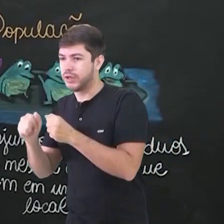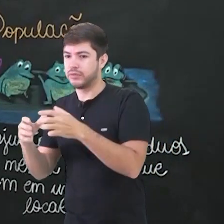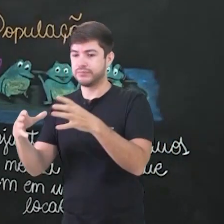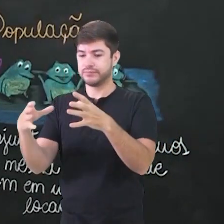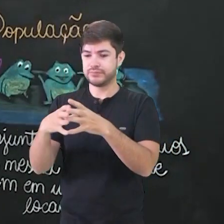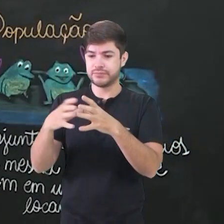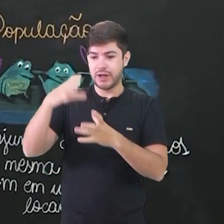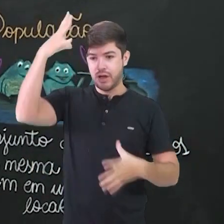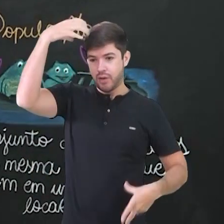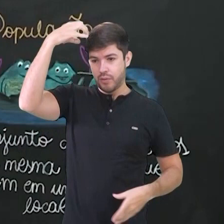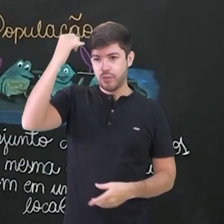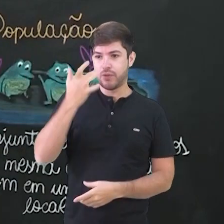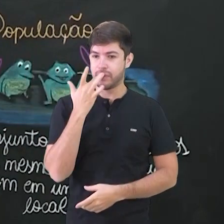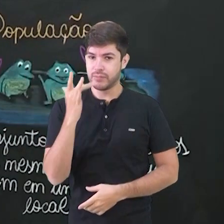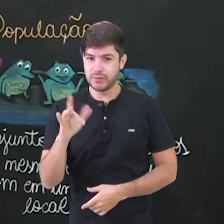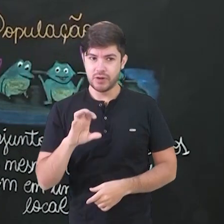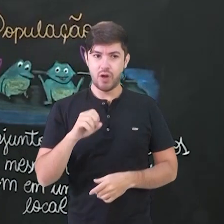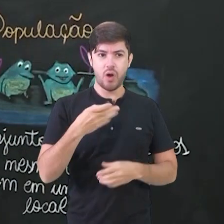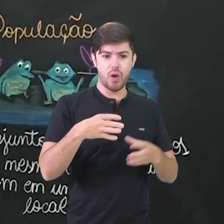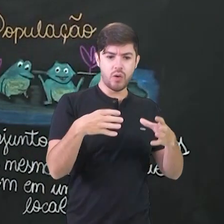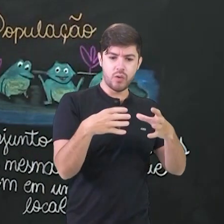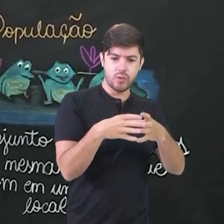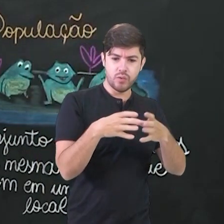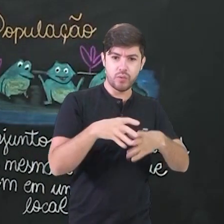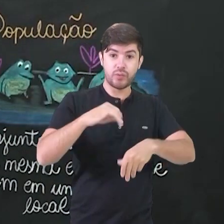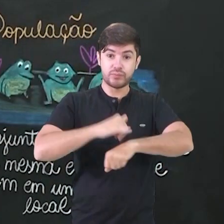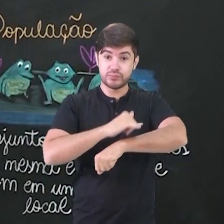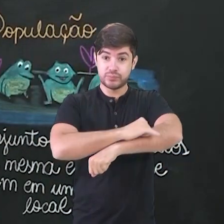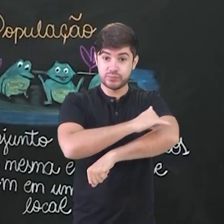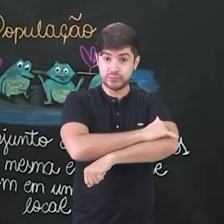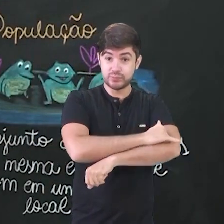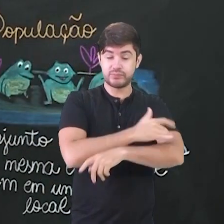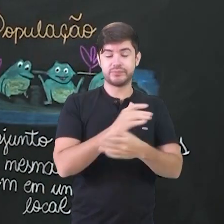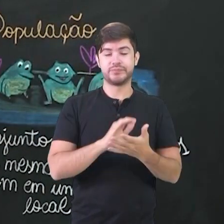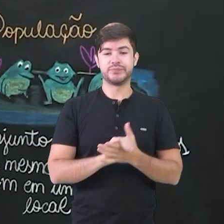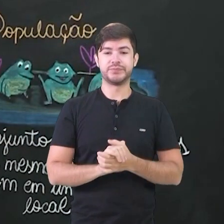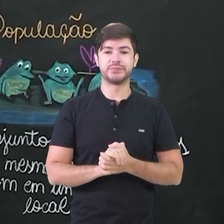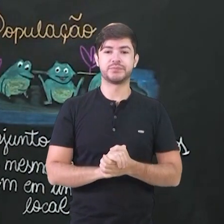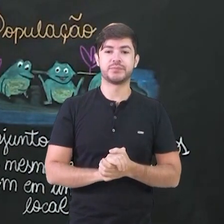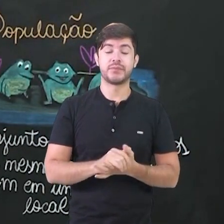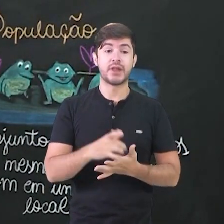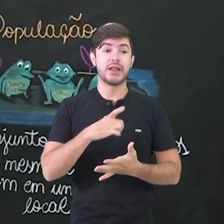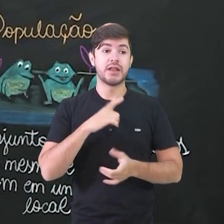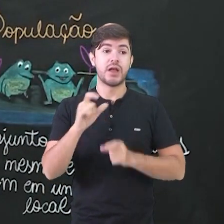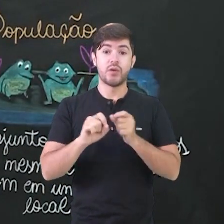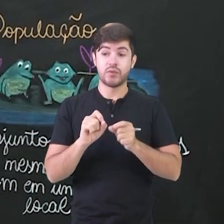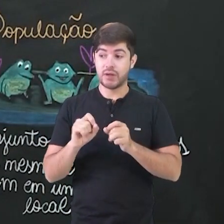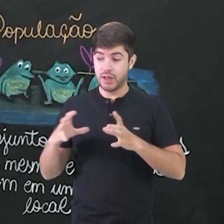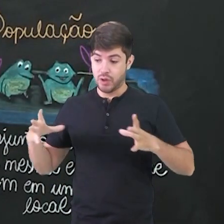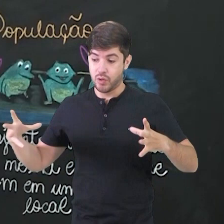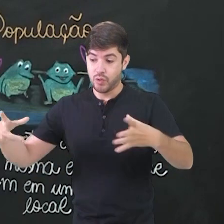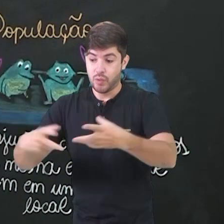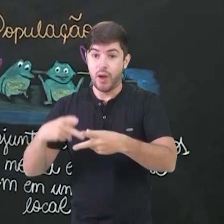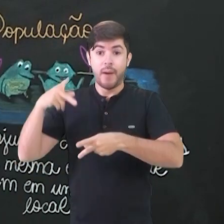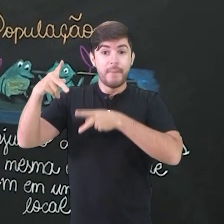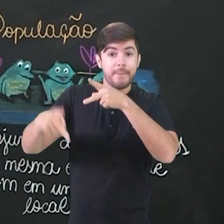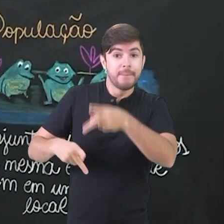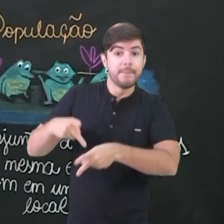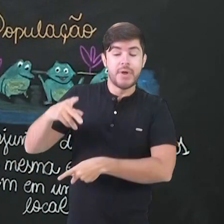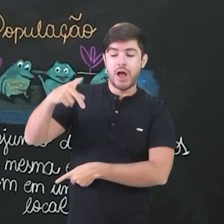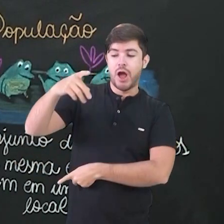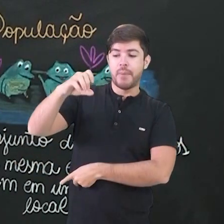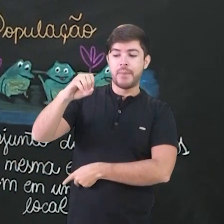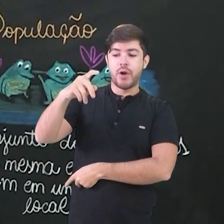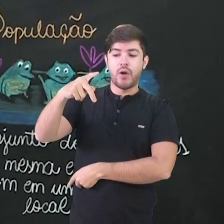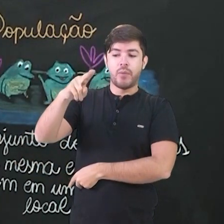de mico-leão dourado ou um conjunto de anfíbios, nesse caso aqui de sapos, eu tenho uma população. O que é